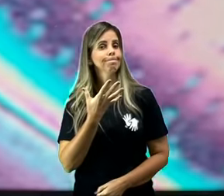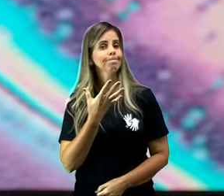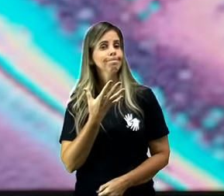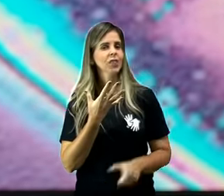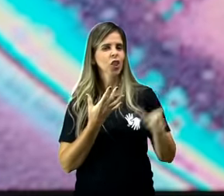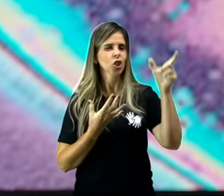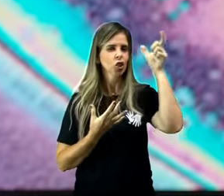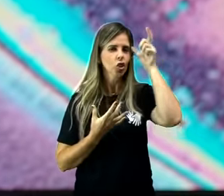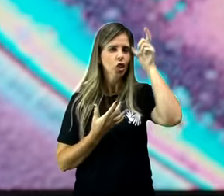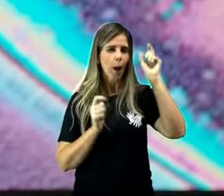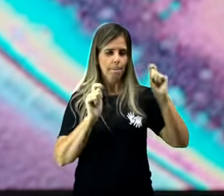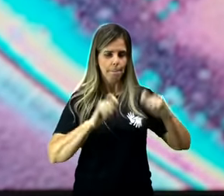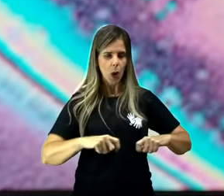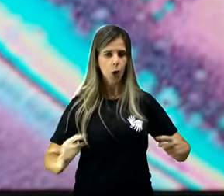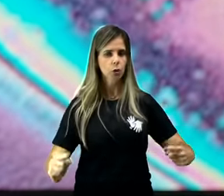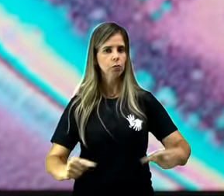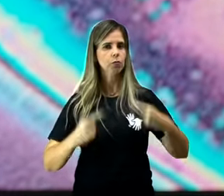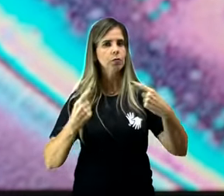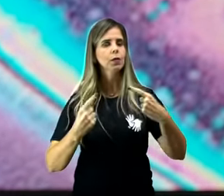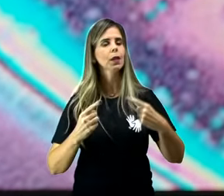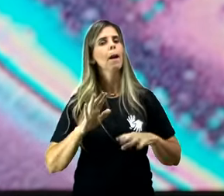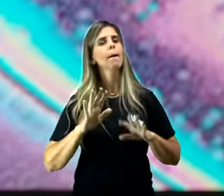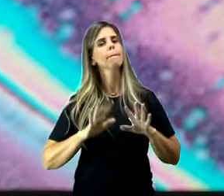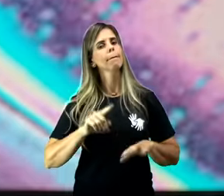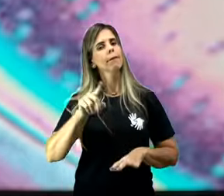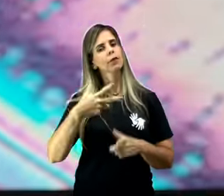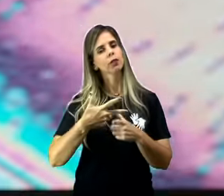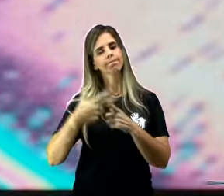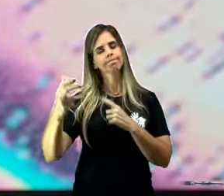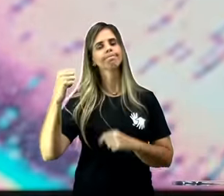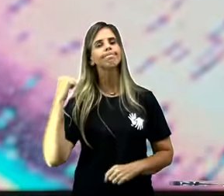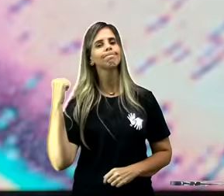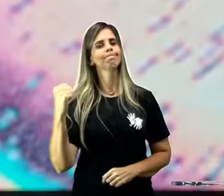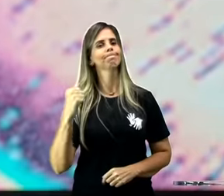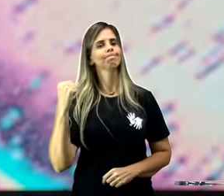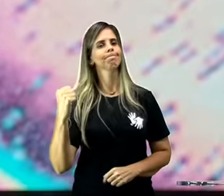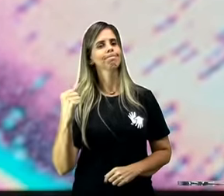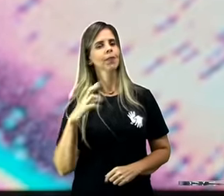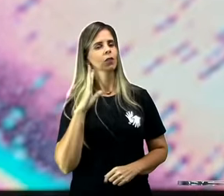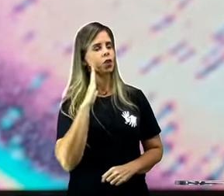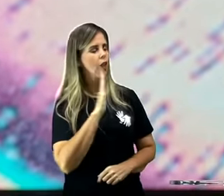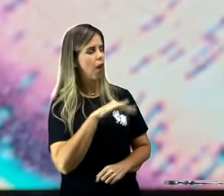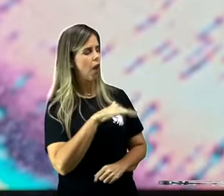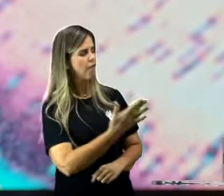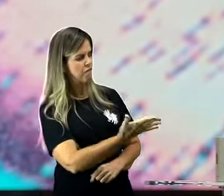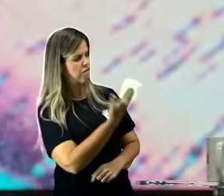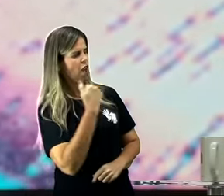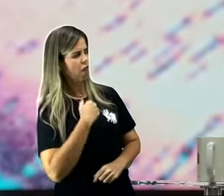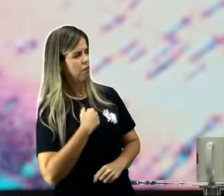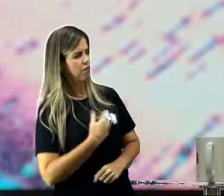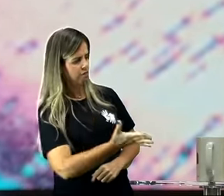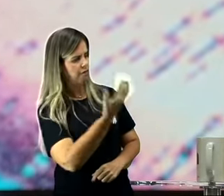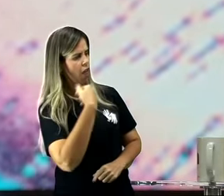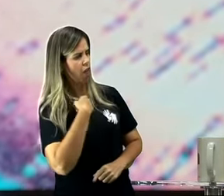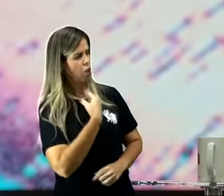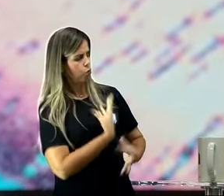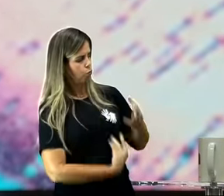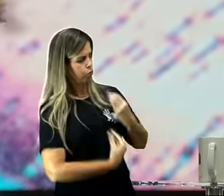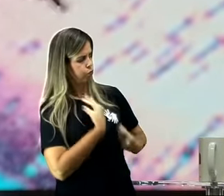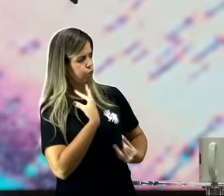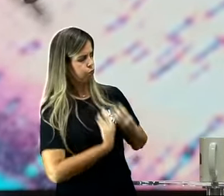prepara para vento contrário. E aí você tem que estar pronto para dizer assim: capeta, vem quente que eu tô